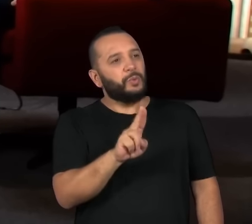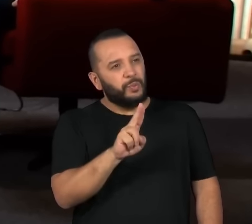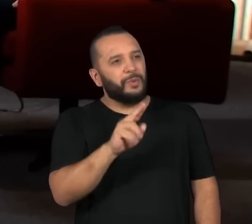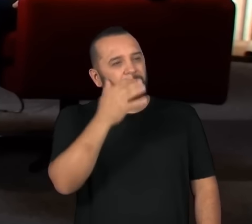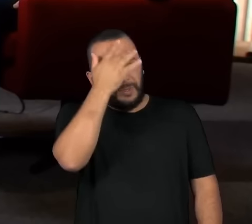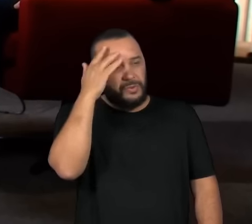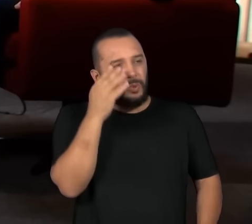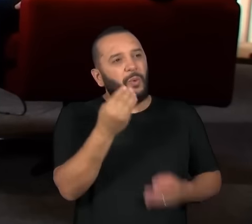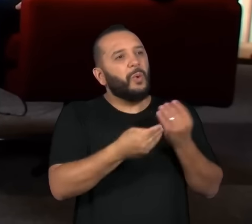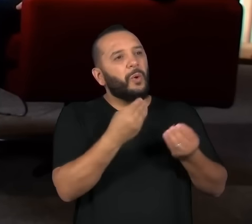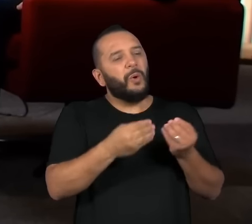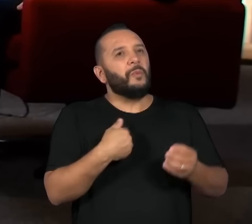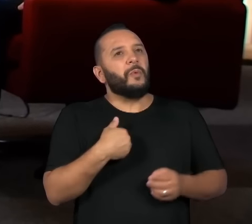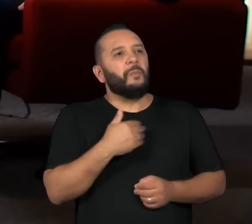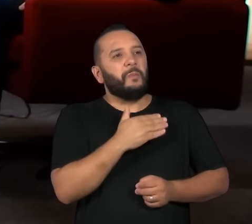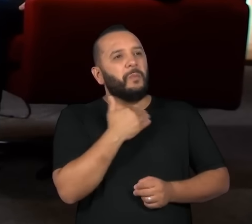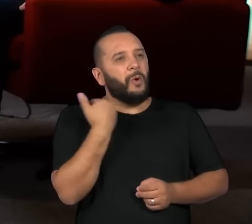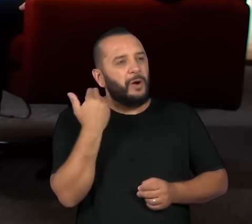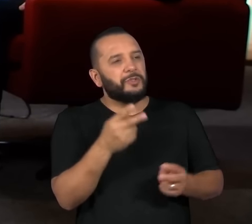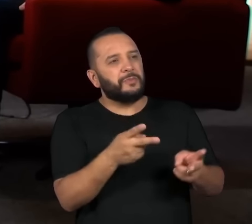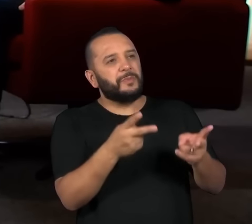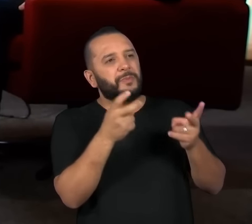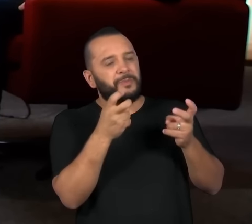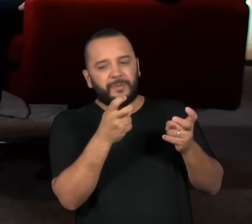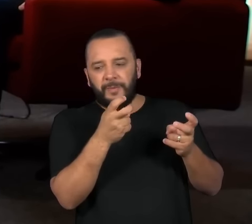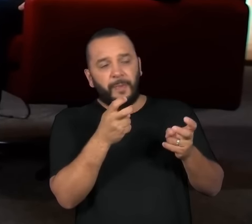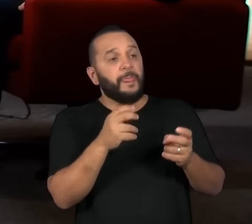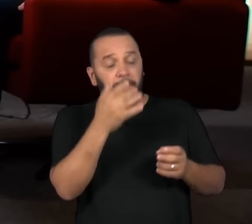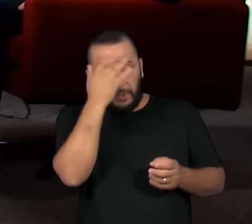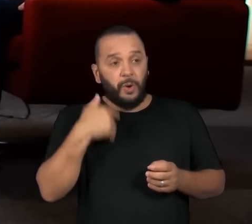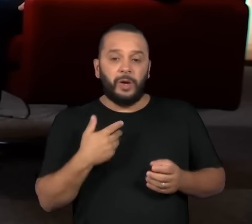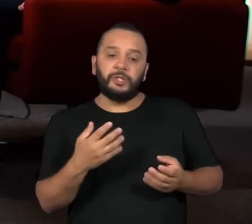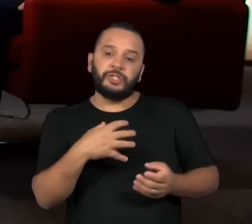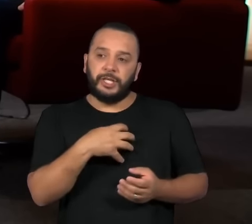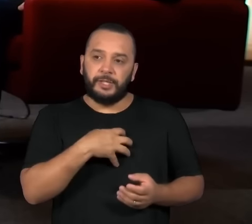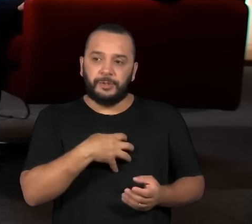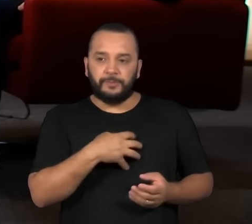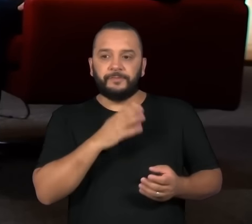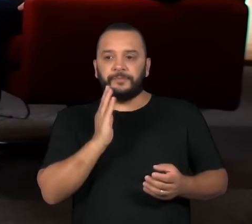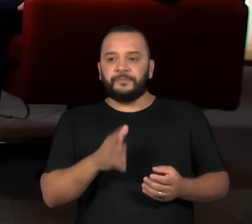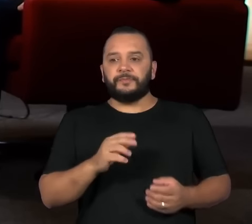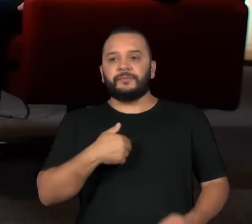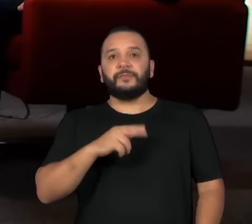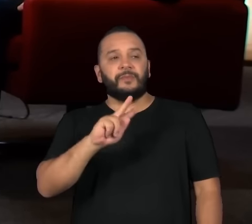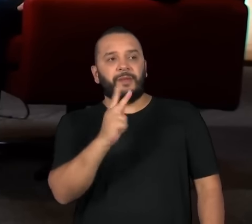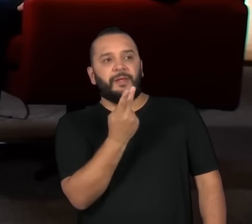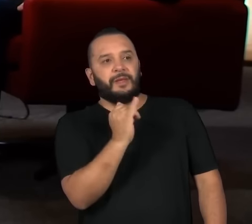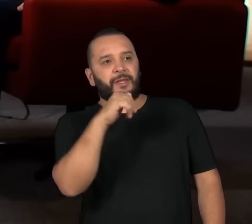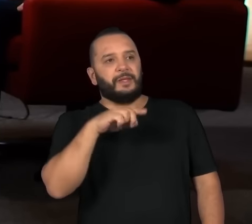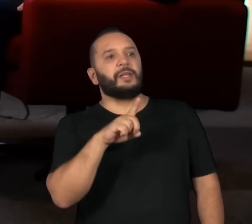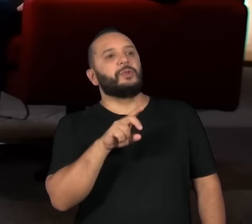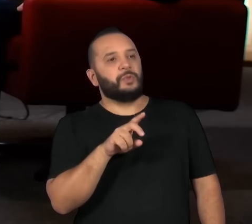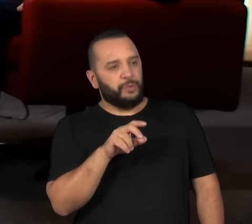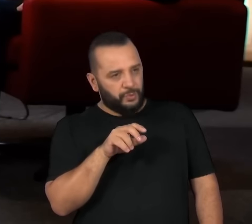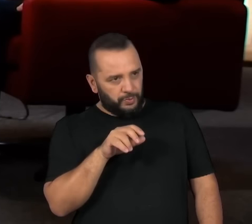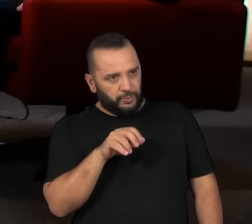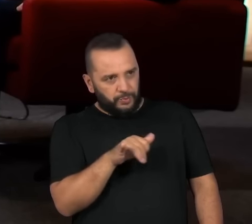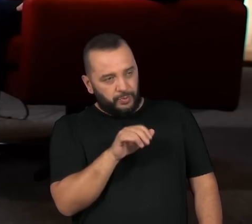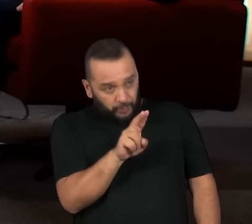vendo mesmo, assim. Sim. Qual é a música, qual é o cenário. É uma coisa que você fica olhando no começo, você